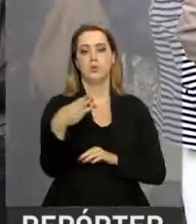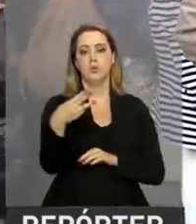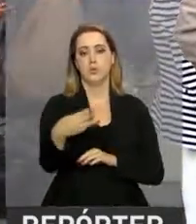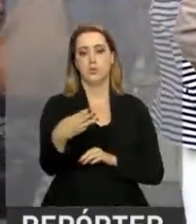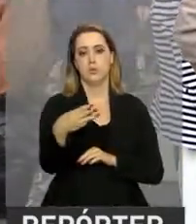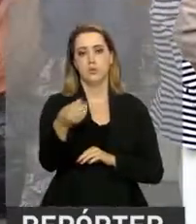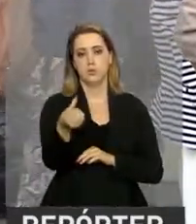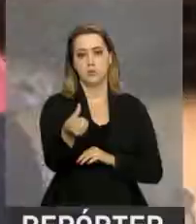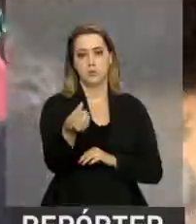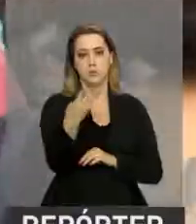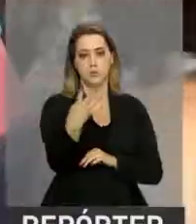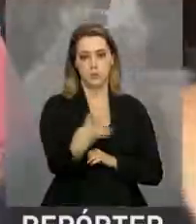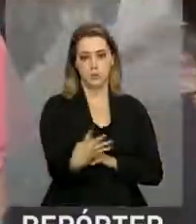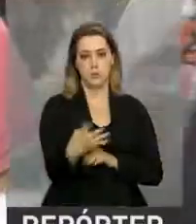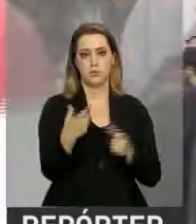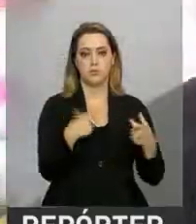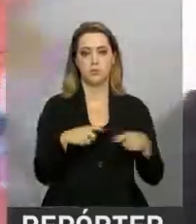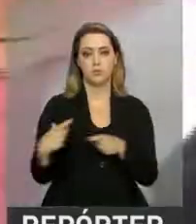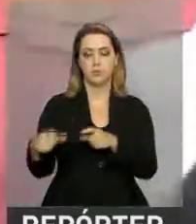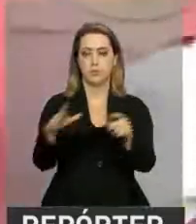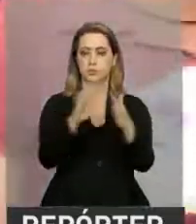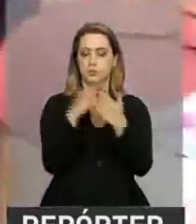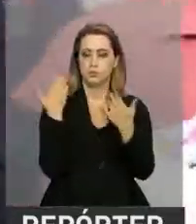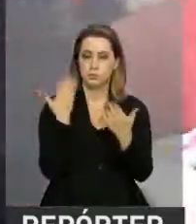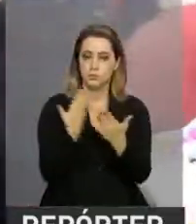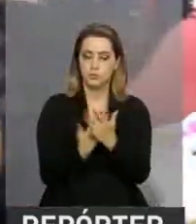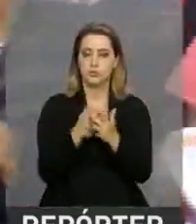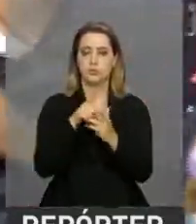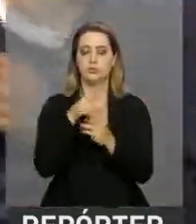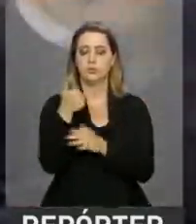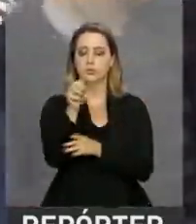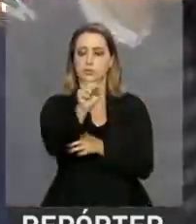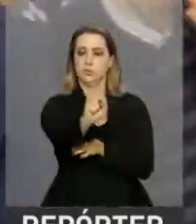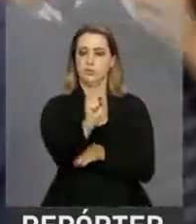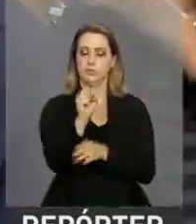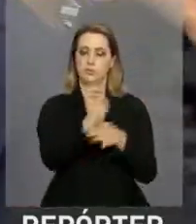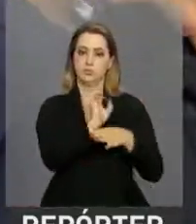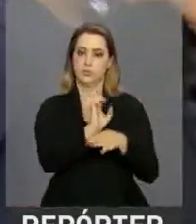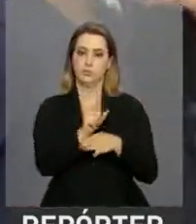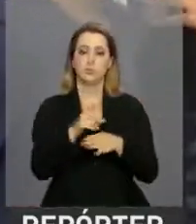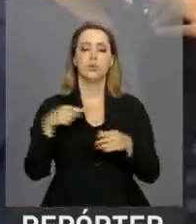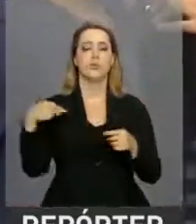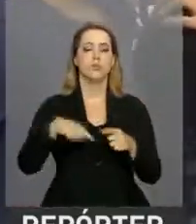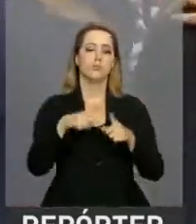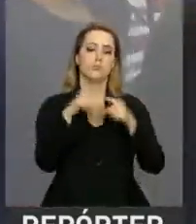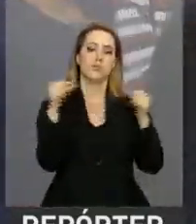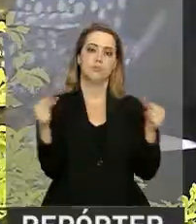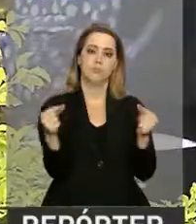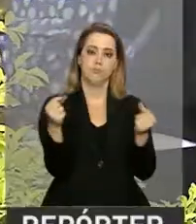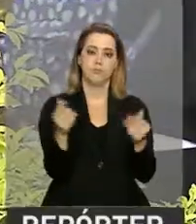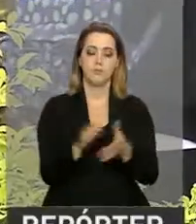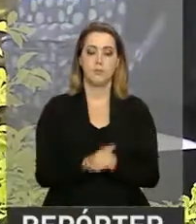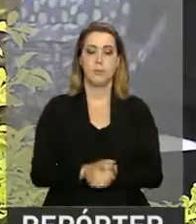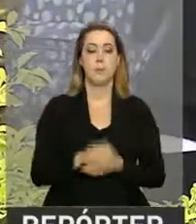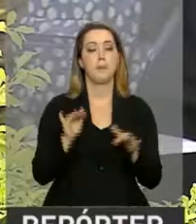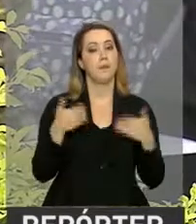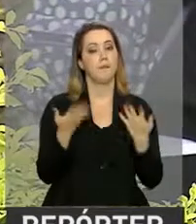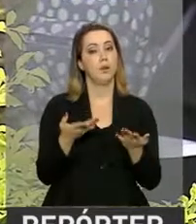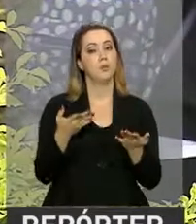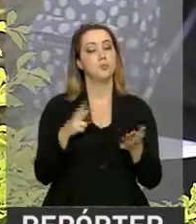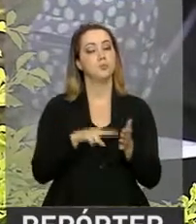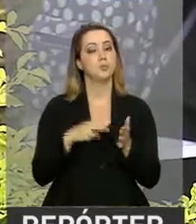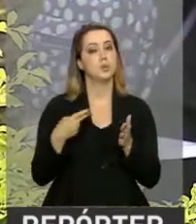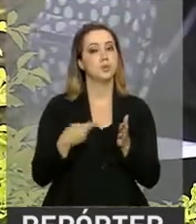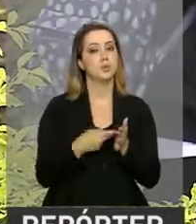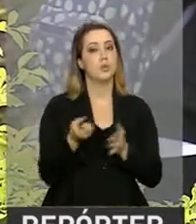364 estabelecimentos de ensino em 18 estados mais o distrito federal com isso o número